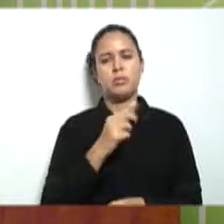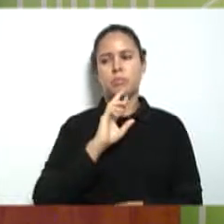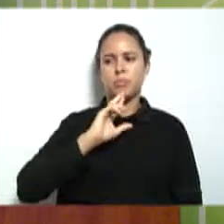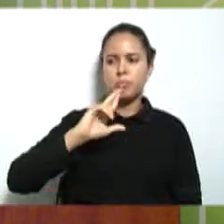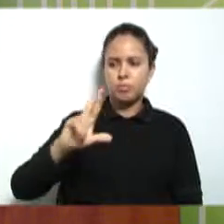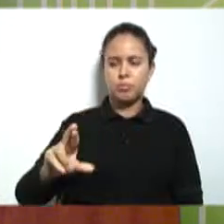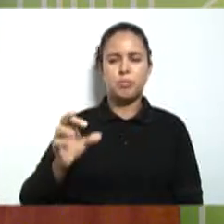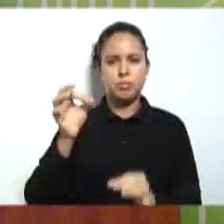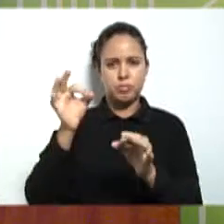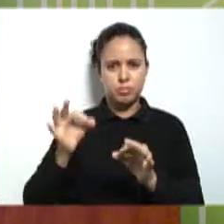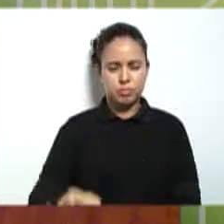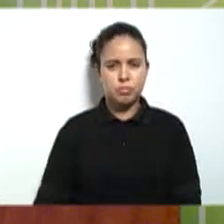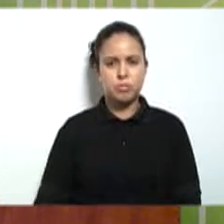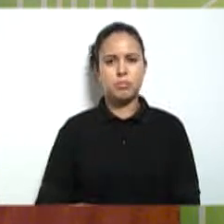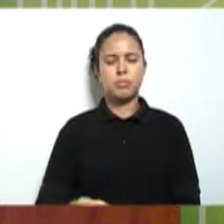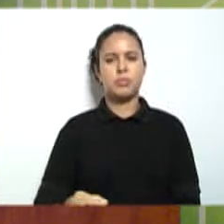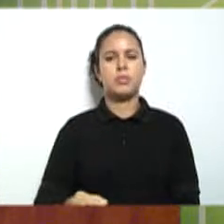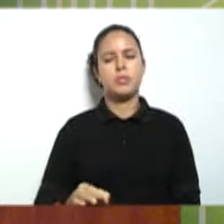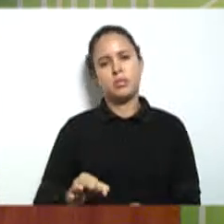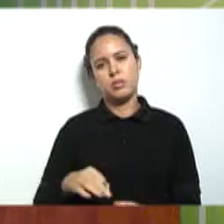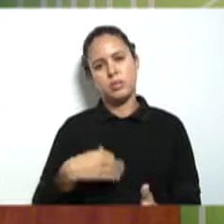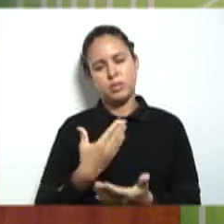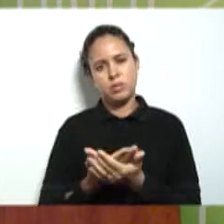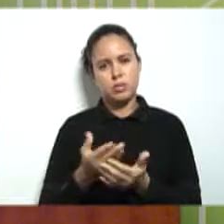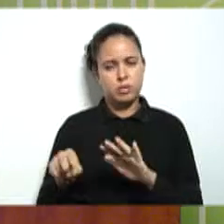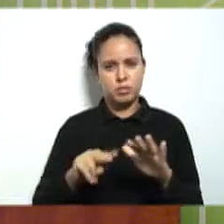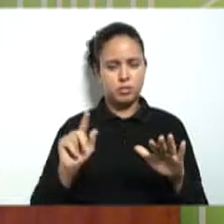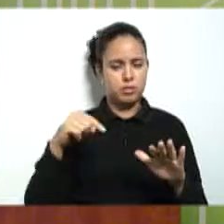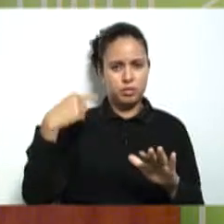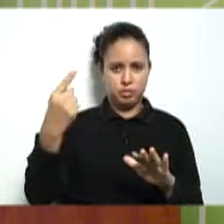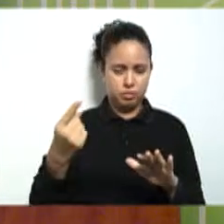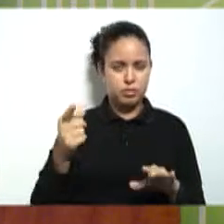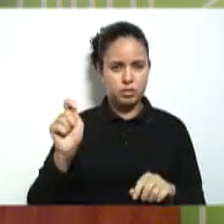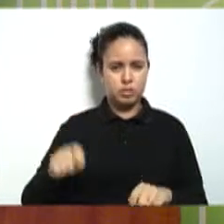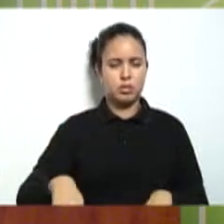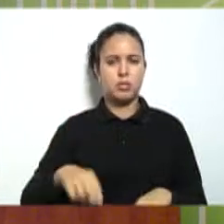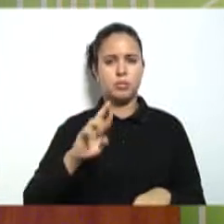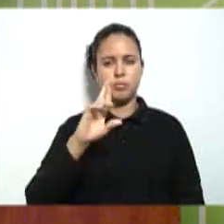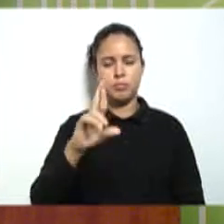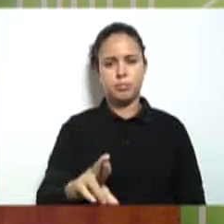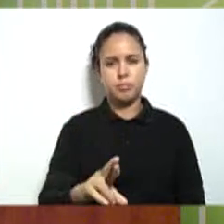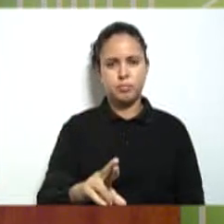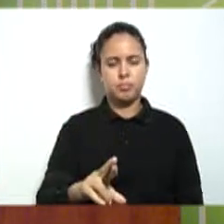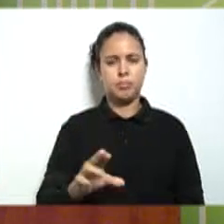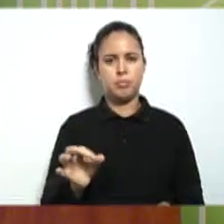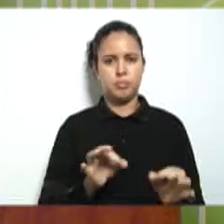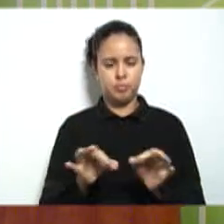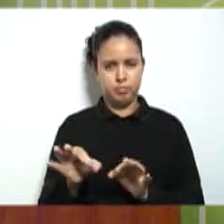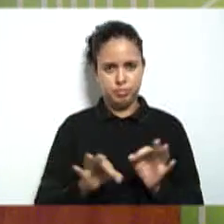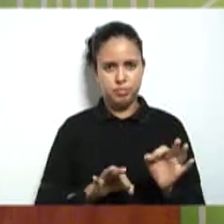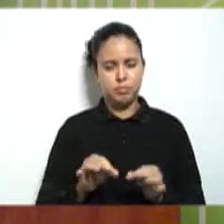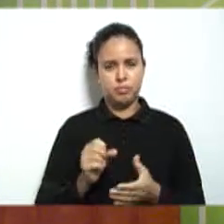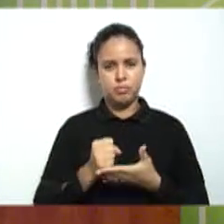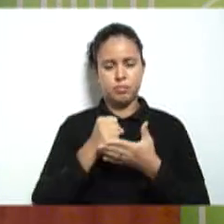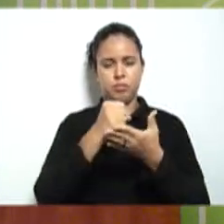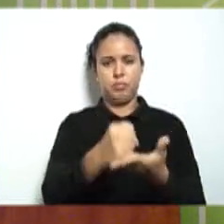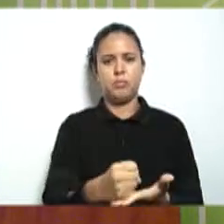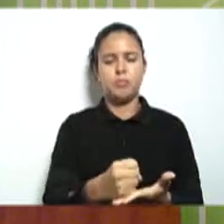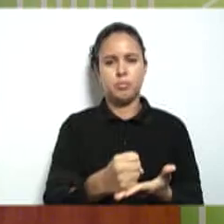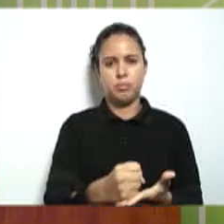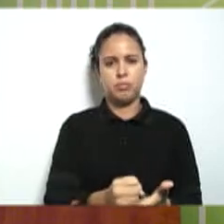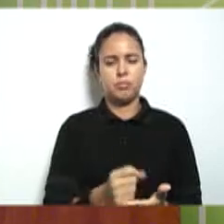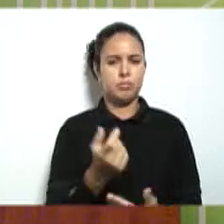responder no momento da interação da nossa aula número 4, que vai acontecer na semana que vem. E a gente está aqui programando para tentar dar o apoio daqui,